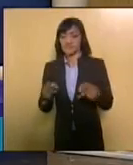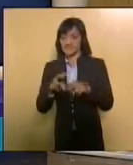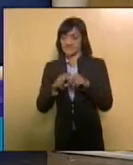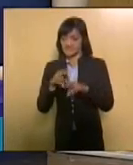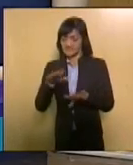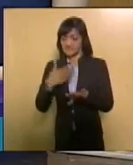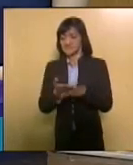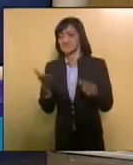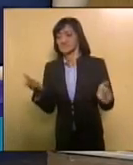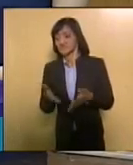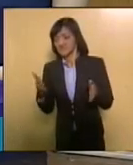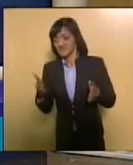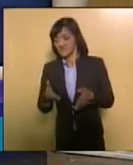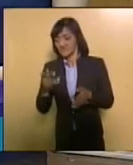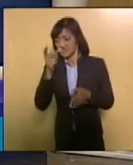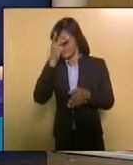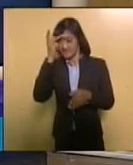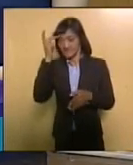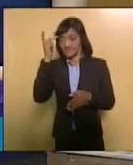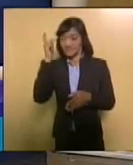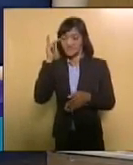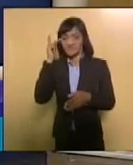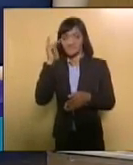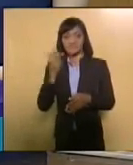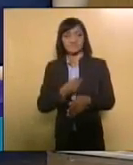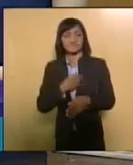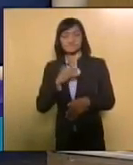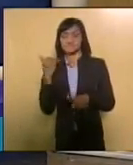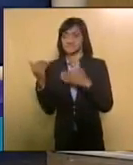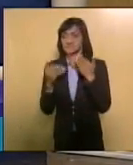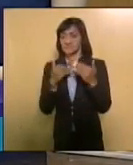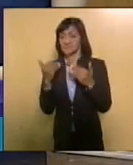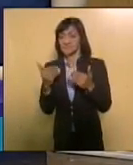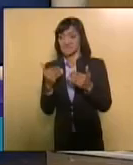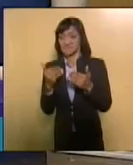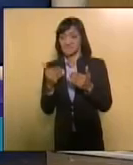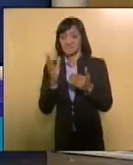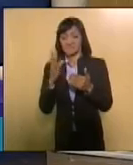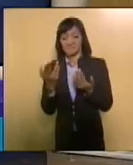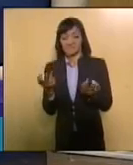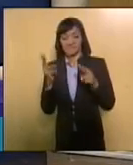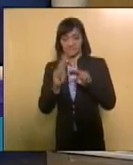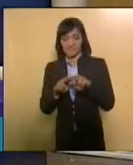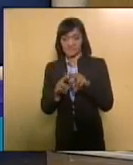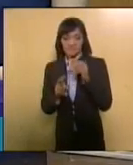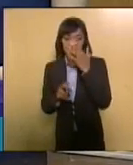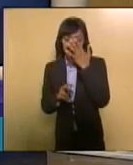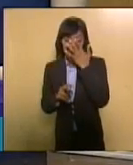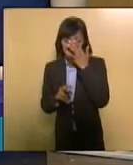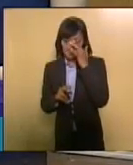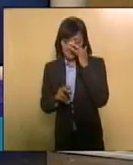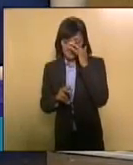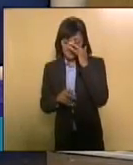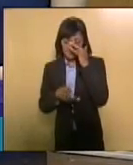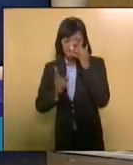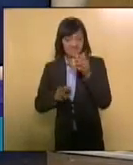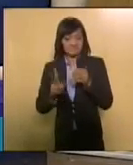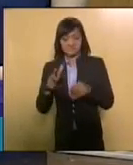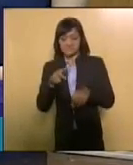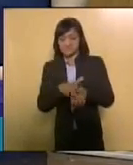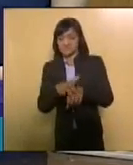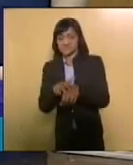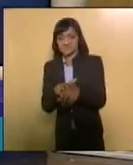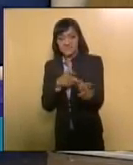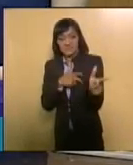muitos dramas que a gente vive muito homicídios que a gente vive quando as armas de fogo são aprendidas né is vai ver muitas armas ainda são